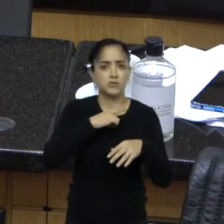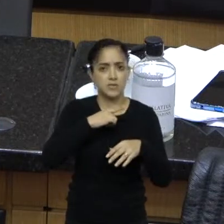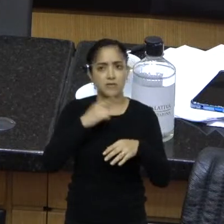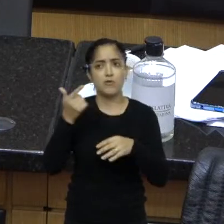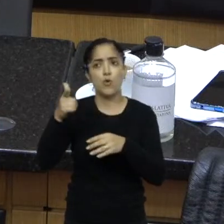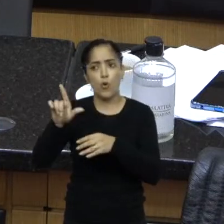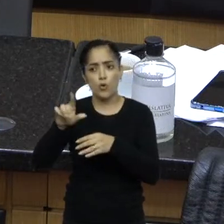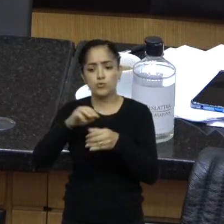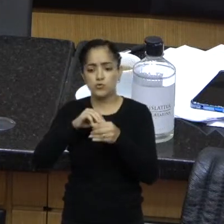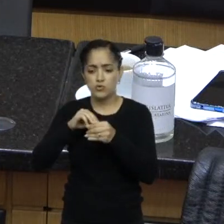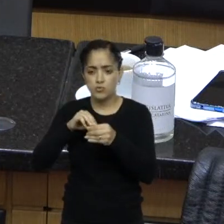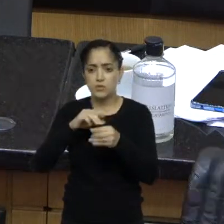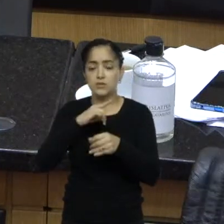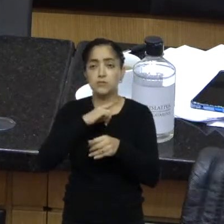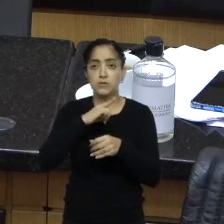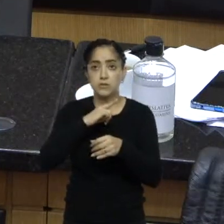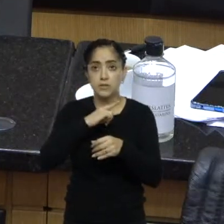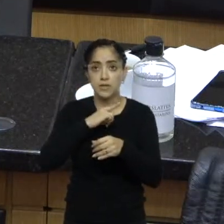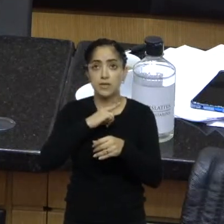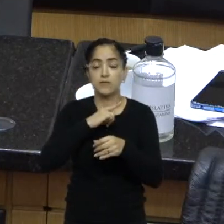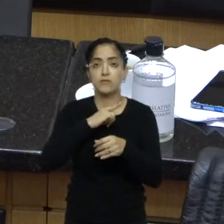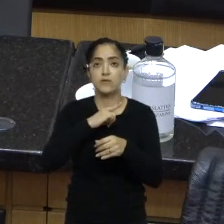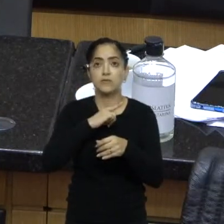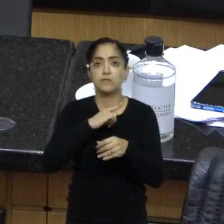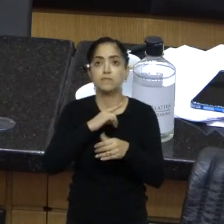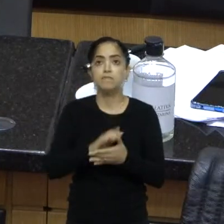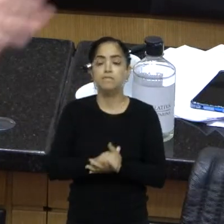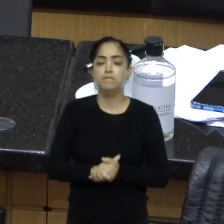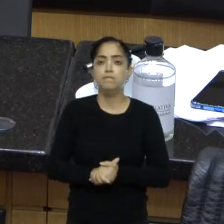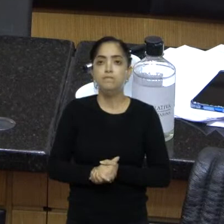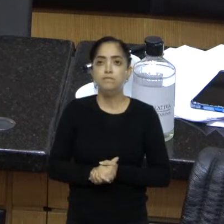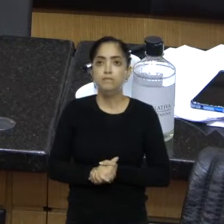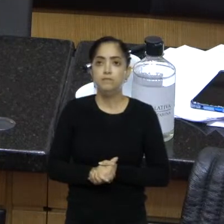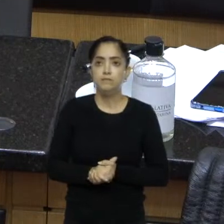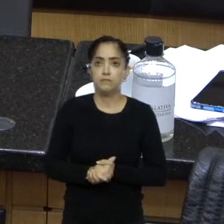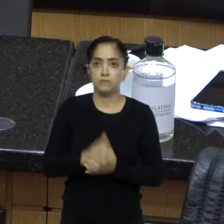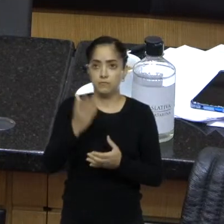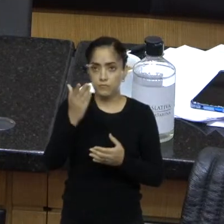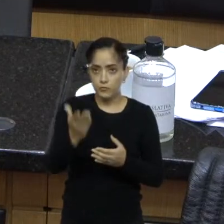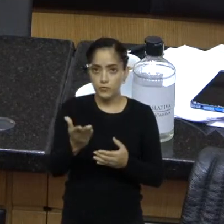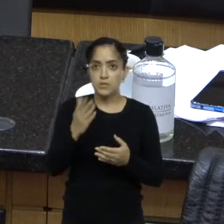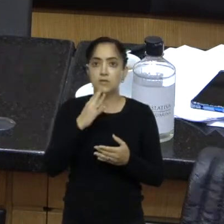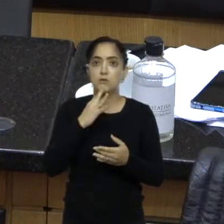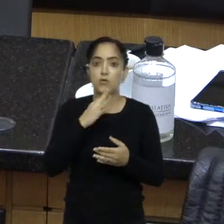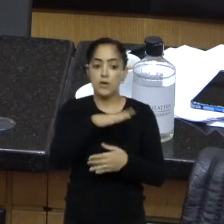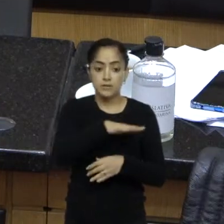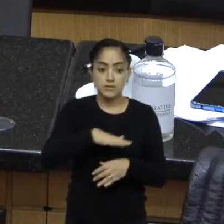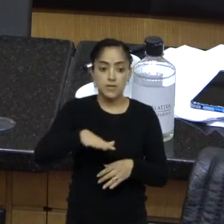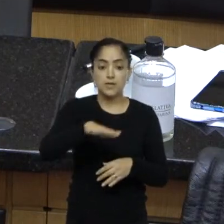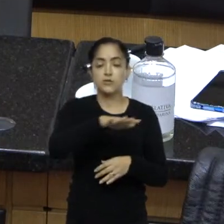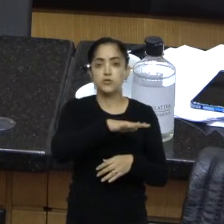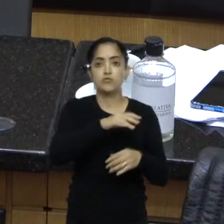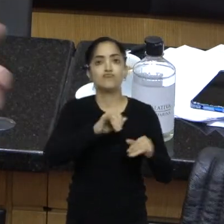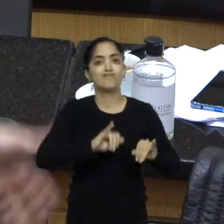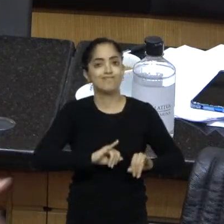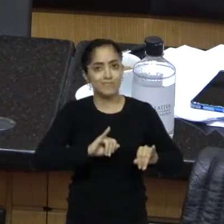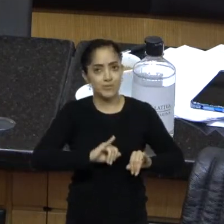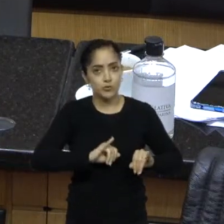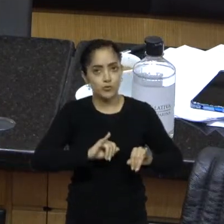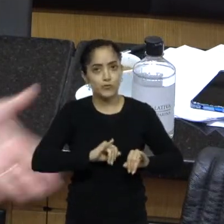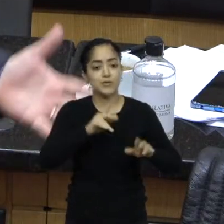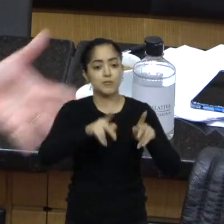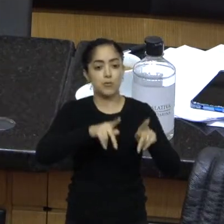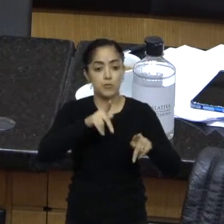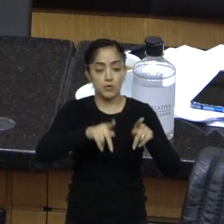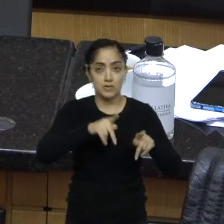municípios, né, principalmente mais no Alto Vale, né, Vossa Excelência, que é dessa região também, sabe o quanto está sofrendo agora a população ao baixar as